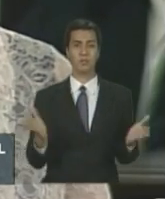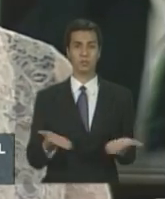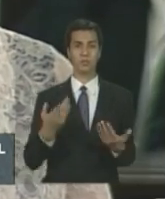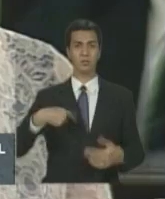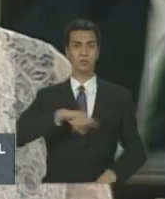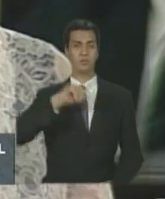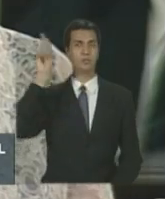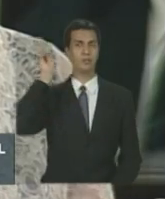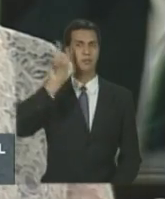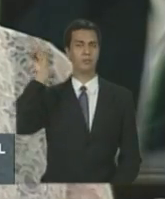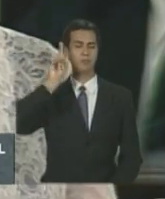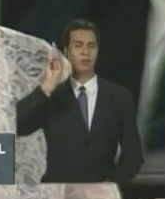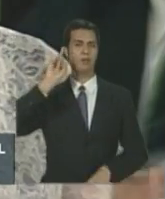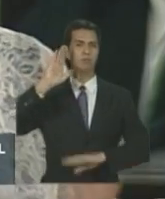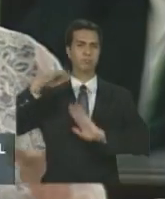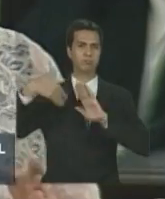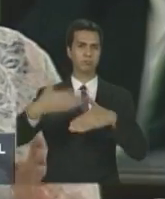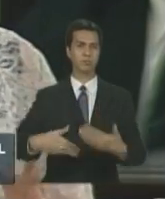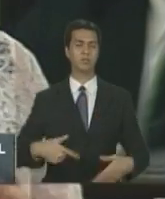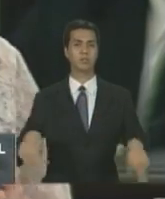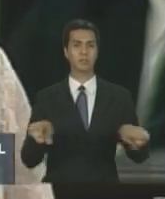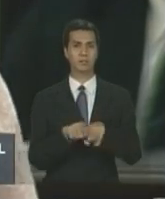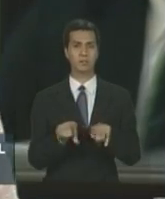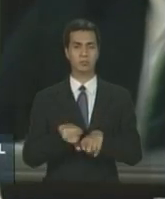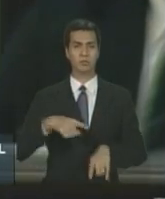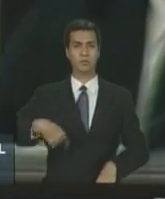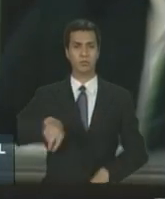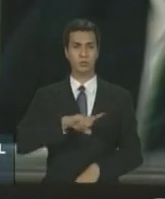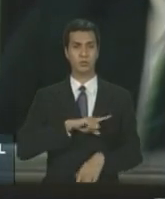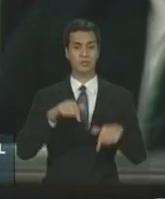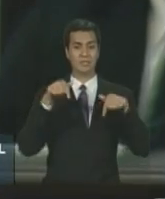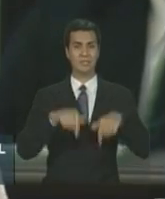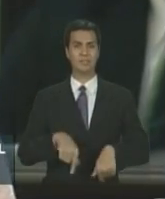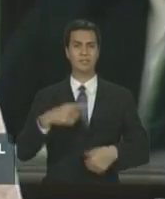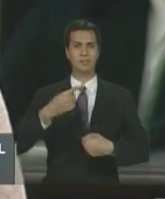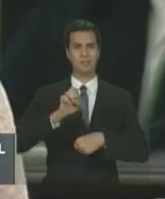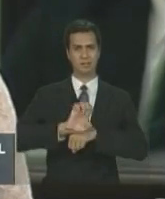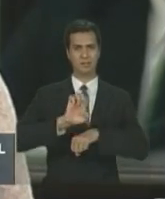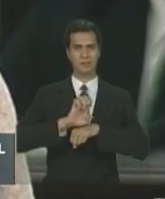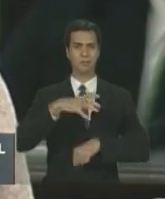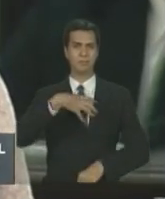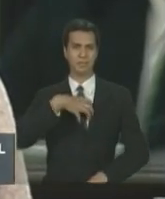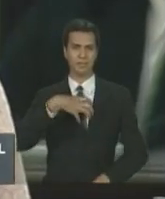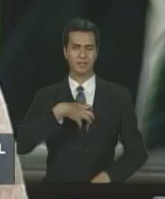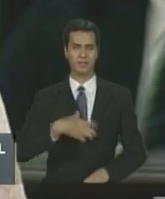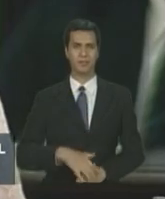relembrar e fazer isto aqui na Bahia é,